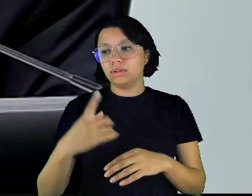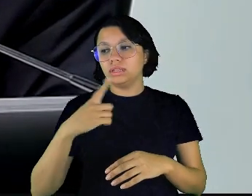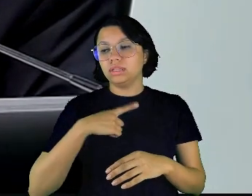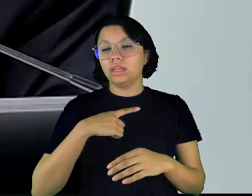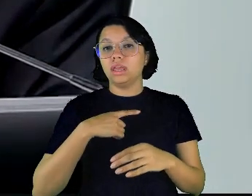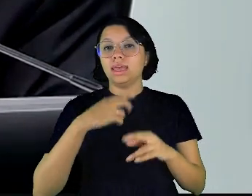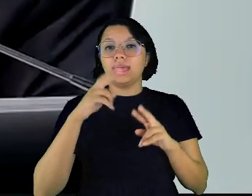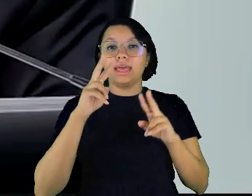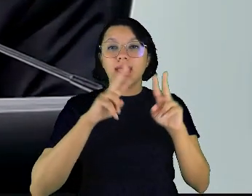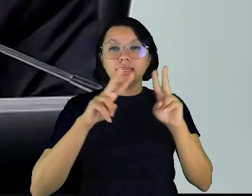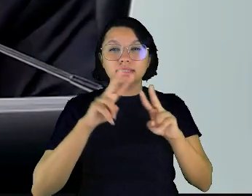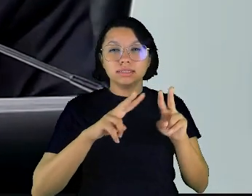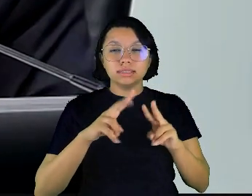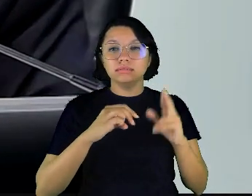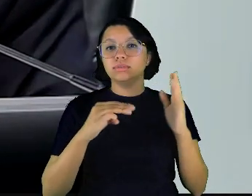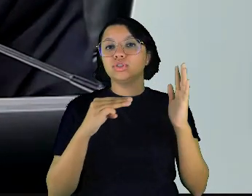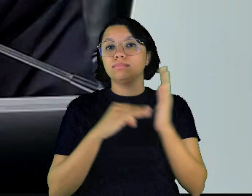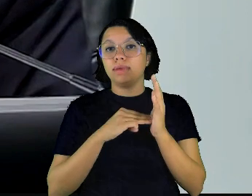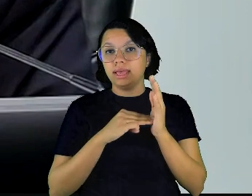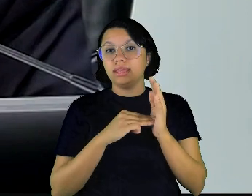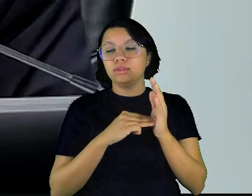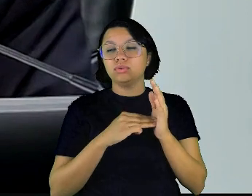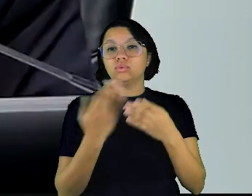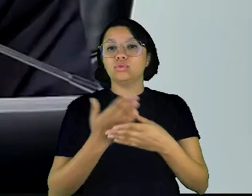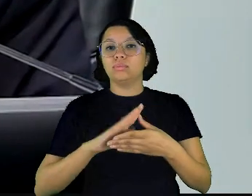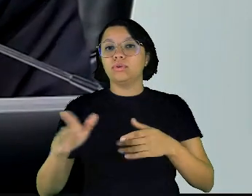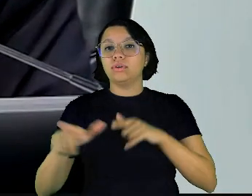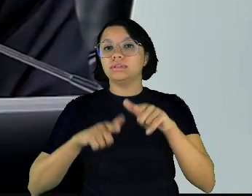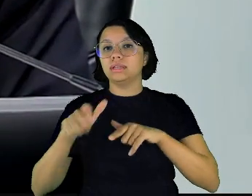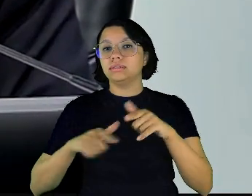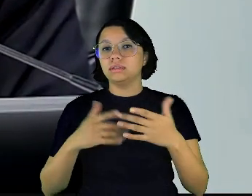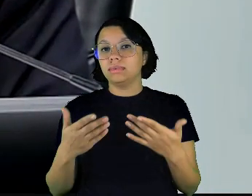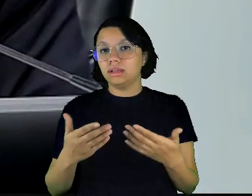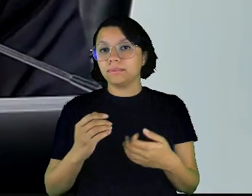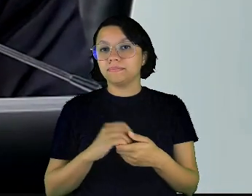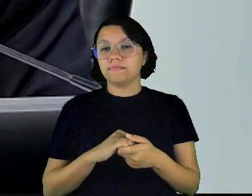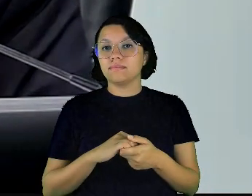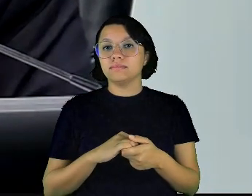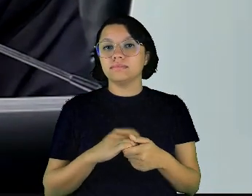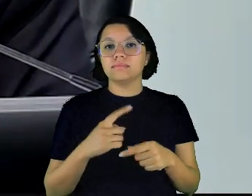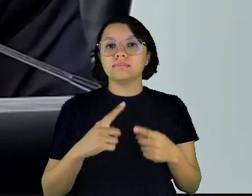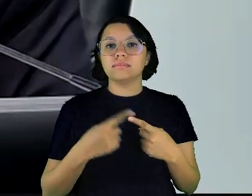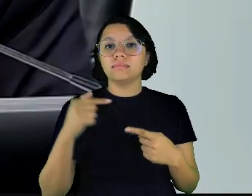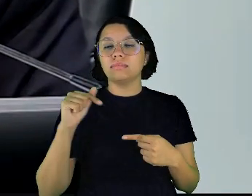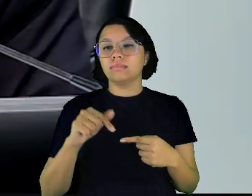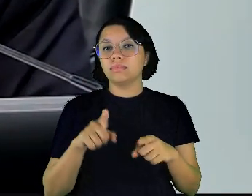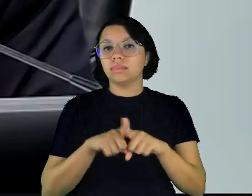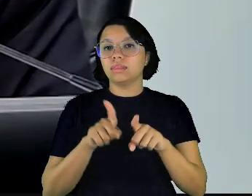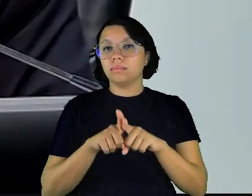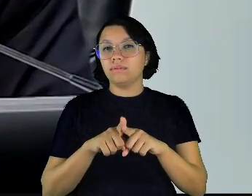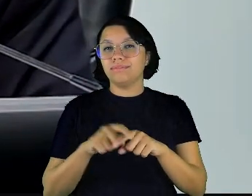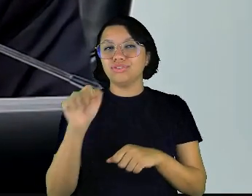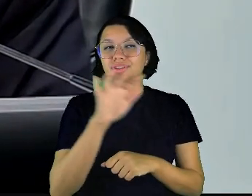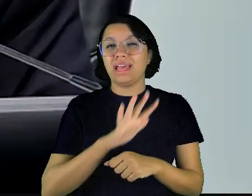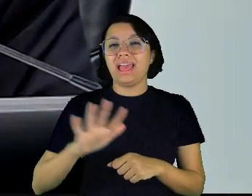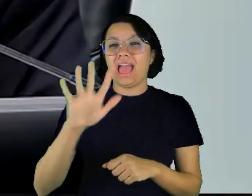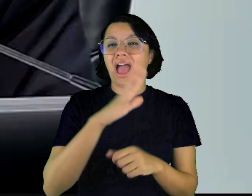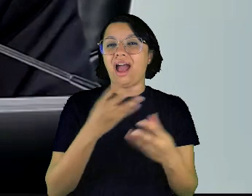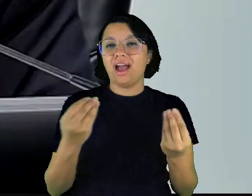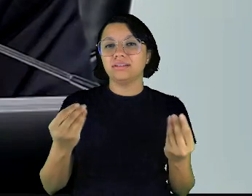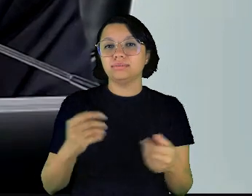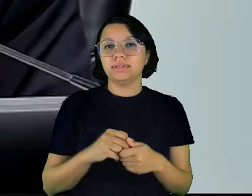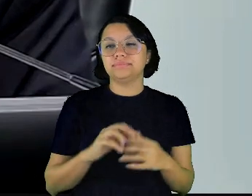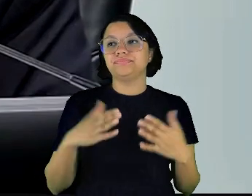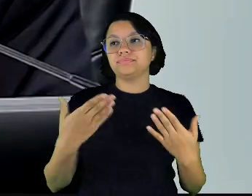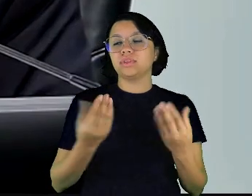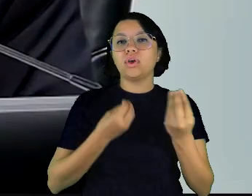de mérito do processo trabalhista, né? Mas isso também fica genérico demais, né? Então, assim, como,